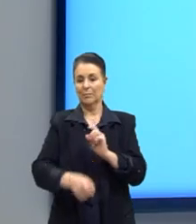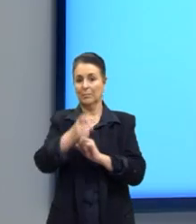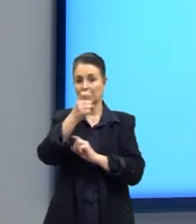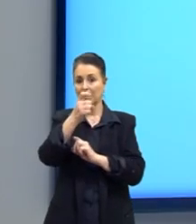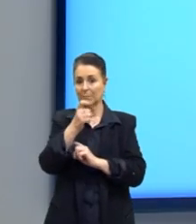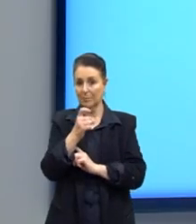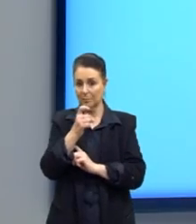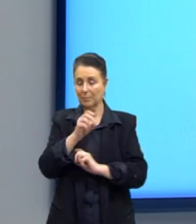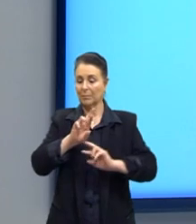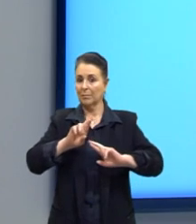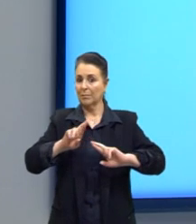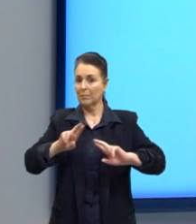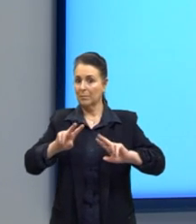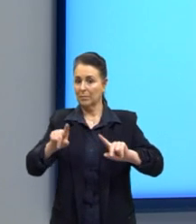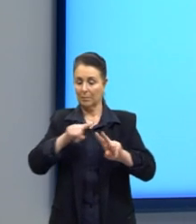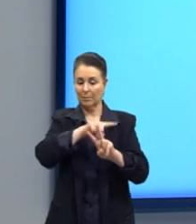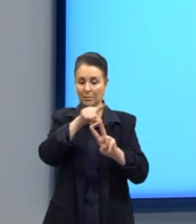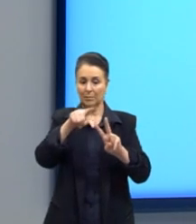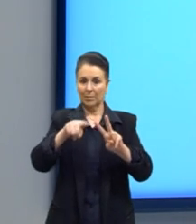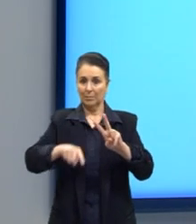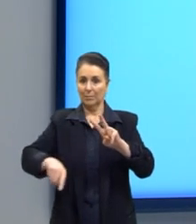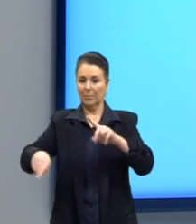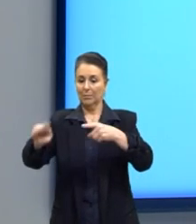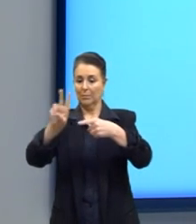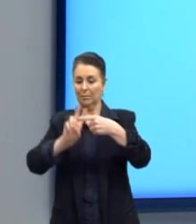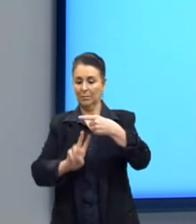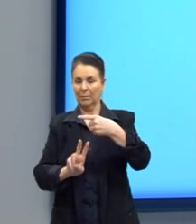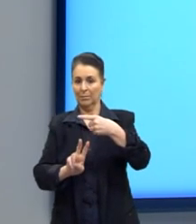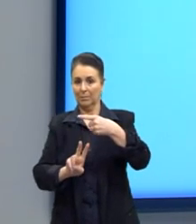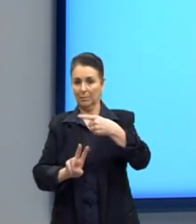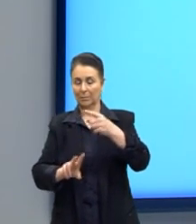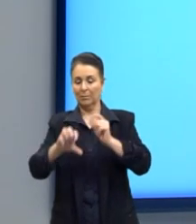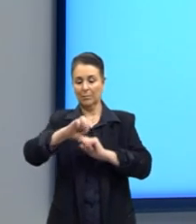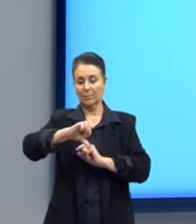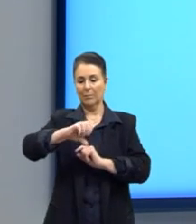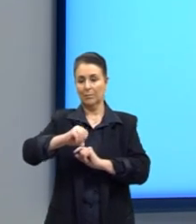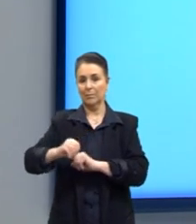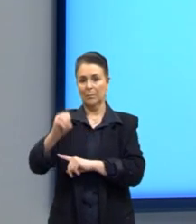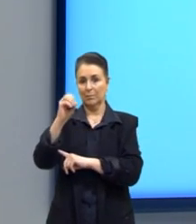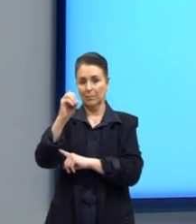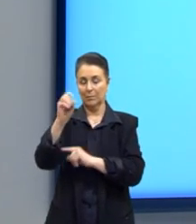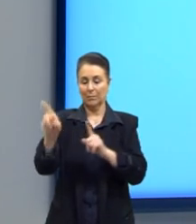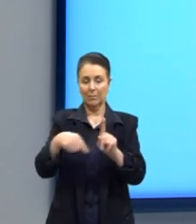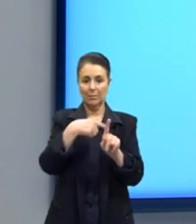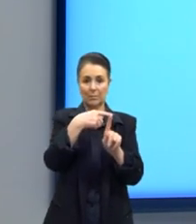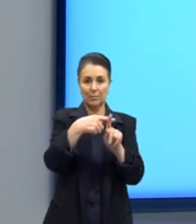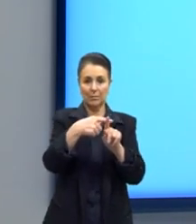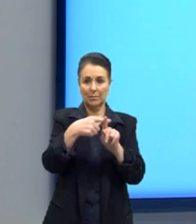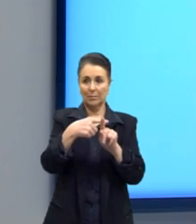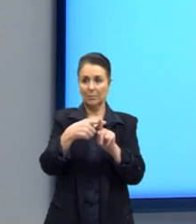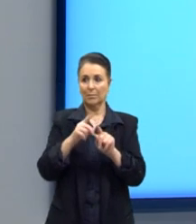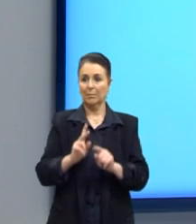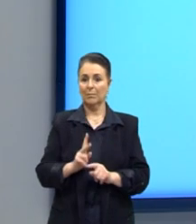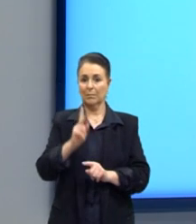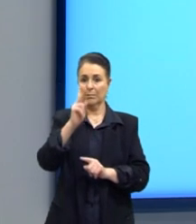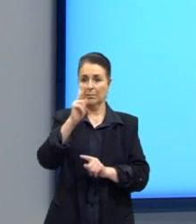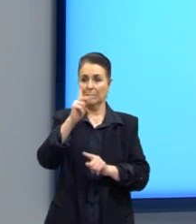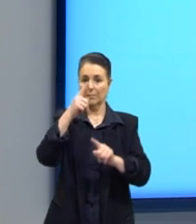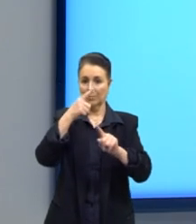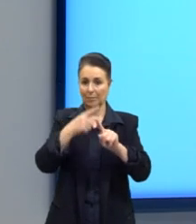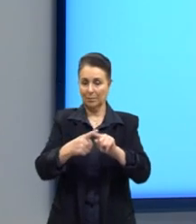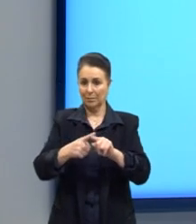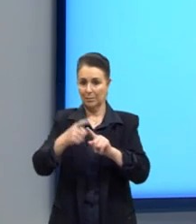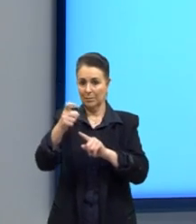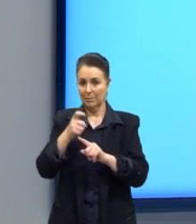X Ele tem que ser diferente de pi sobre dois que seria 180 graus mas K x naquela